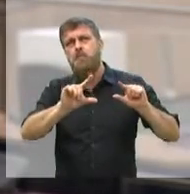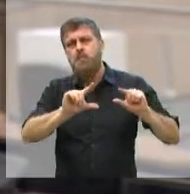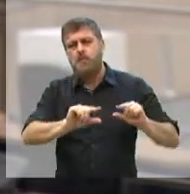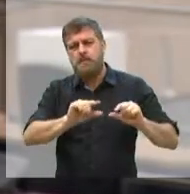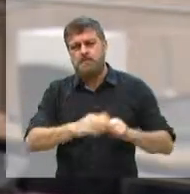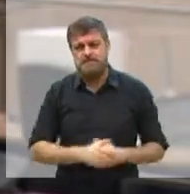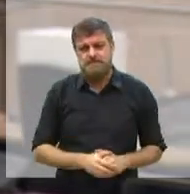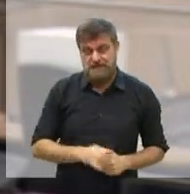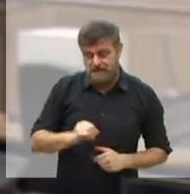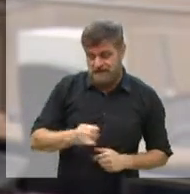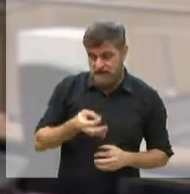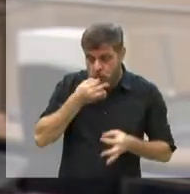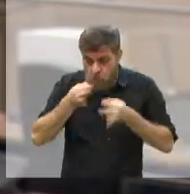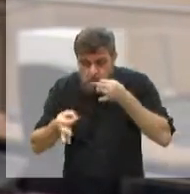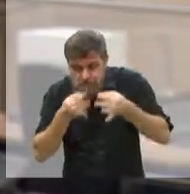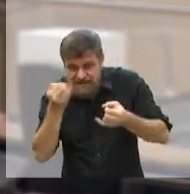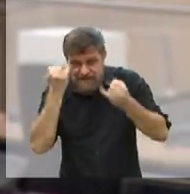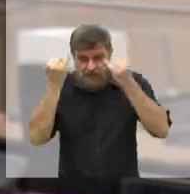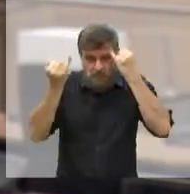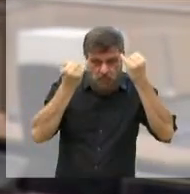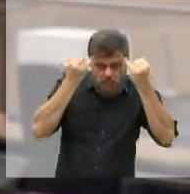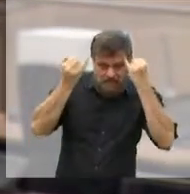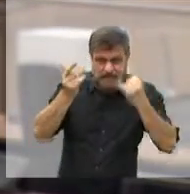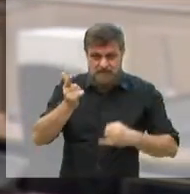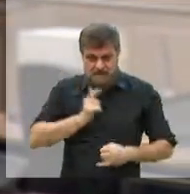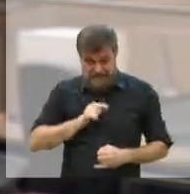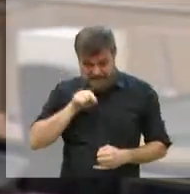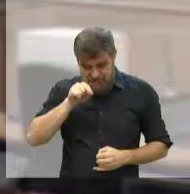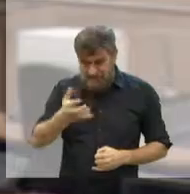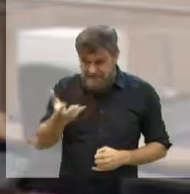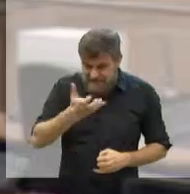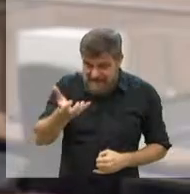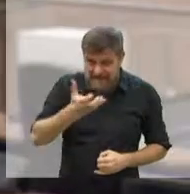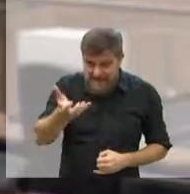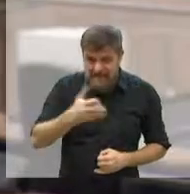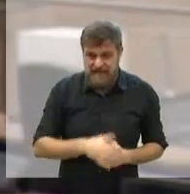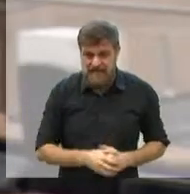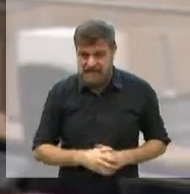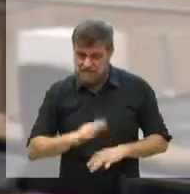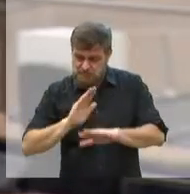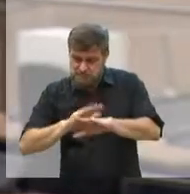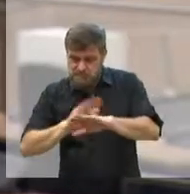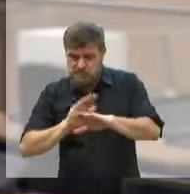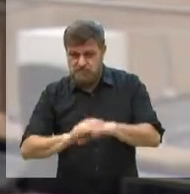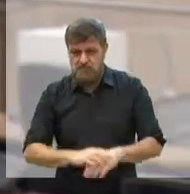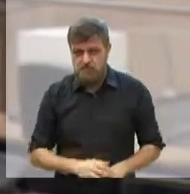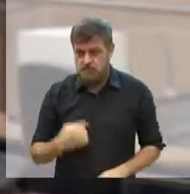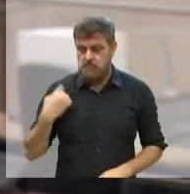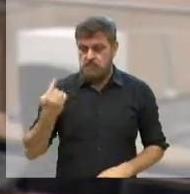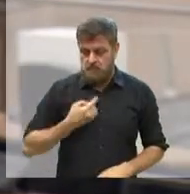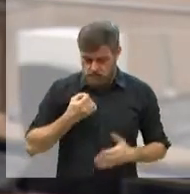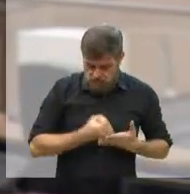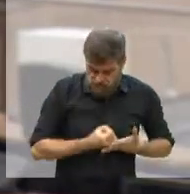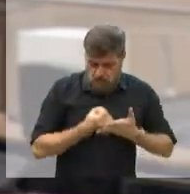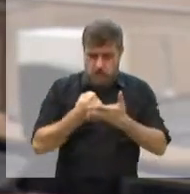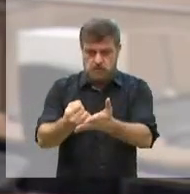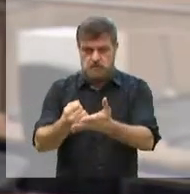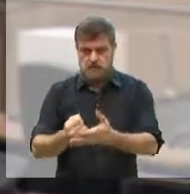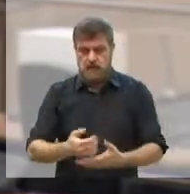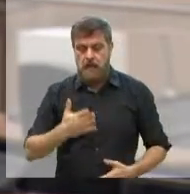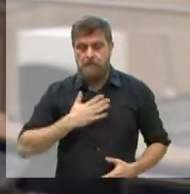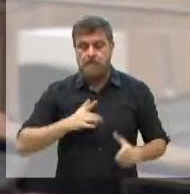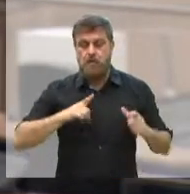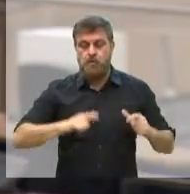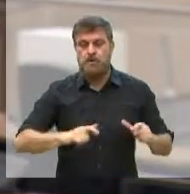se você tem alguma ideia ou alguma coisa que você queira fazer e quer contar com a nossa ajuda, o